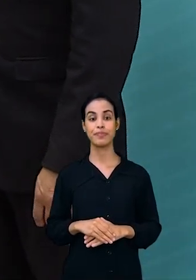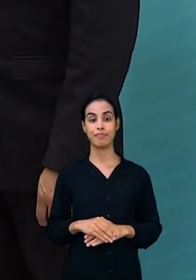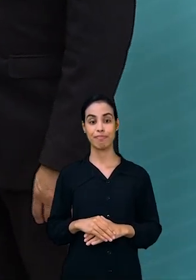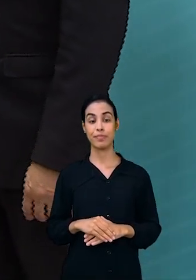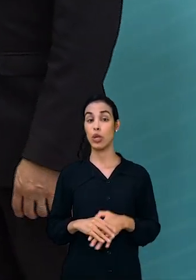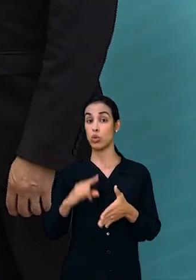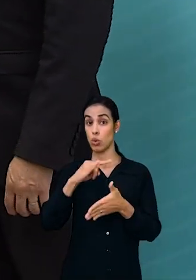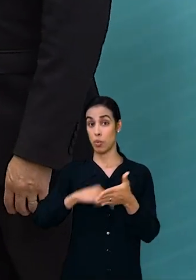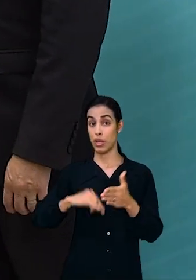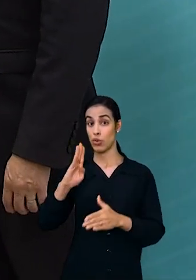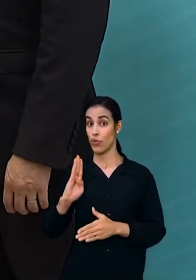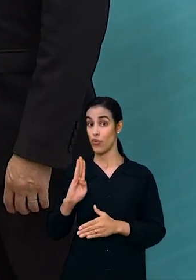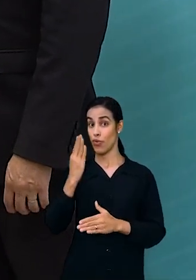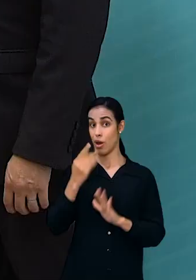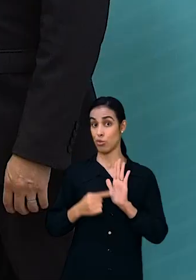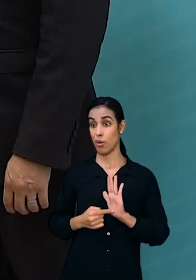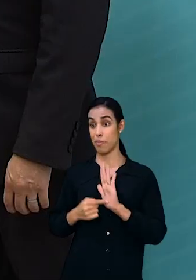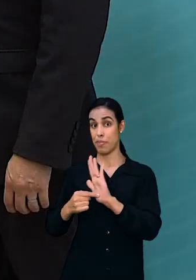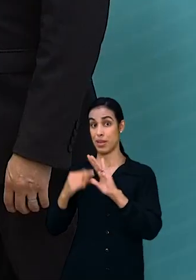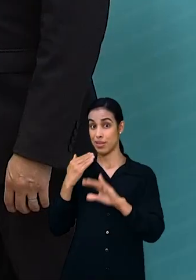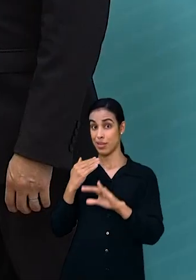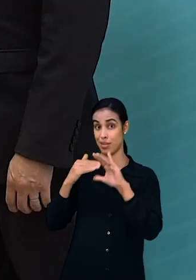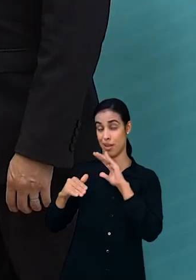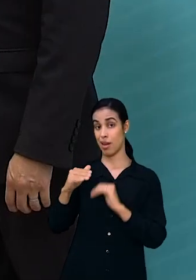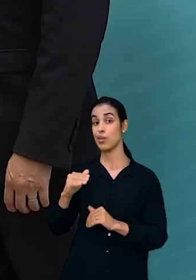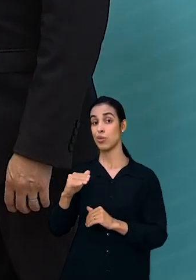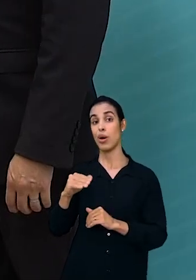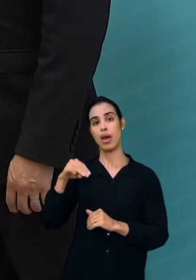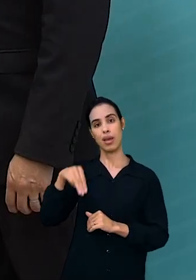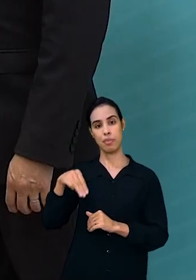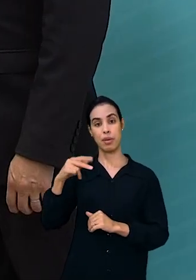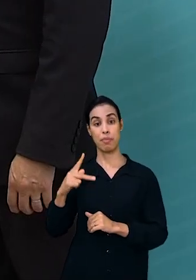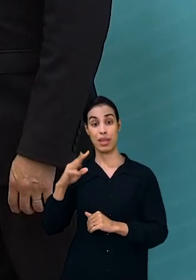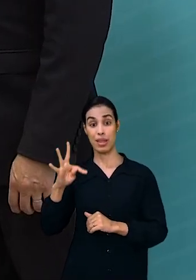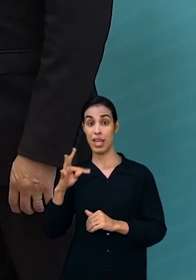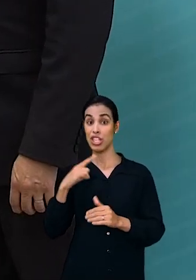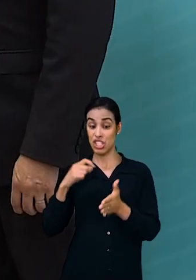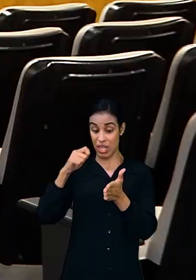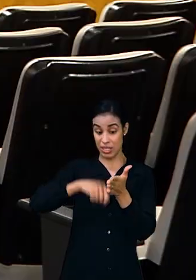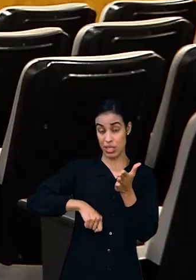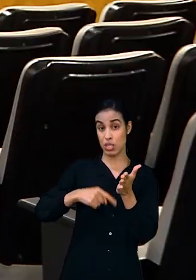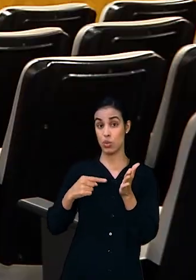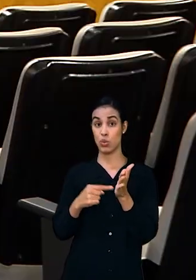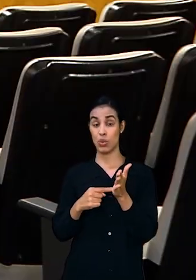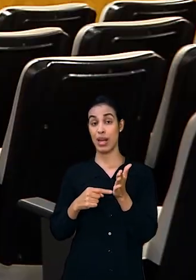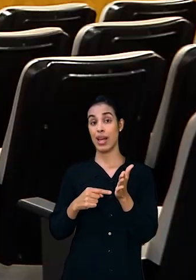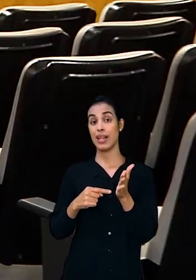Oi, Anderson e Luana. O laudo falso apresentado ao Ministério Público do Trabalho